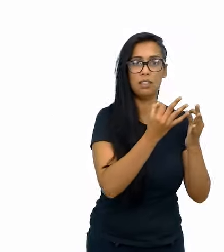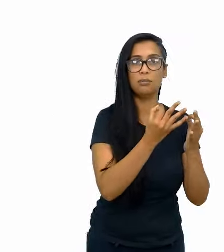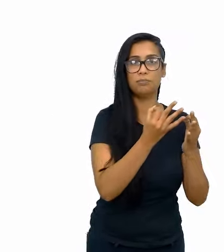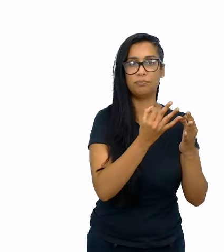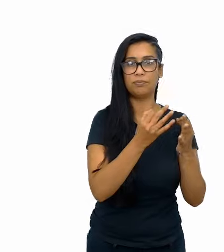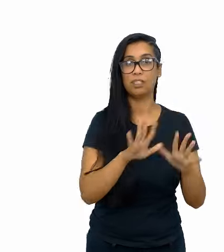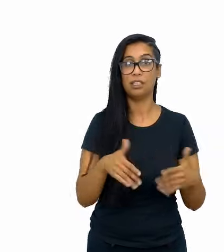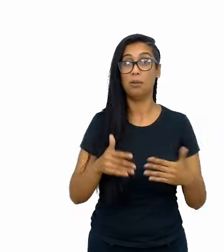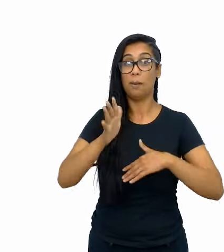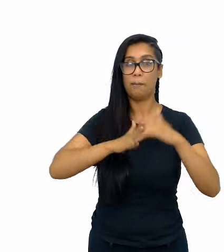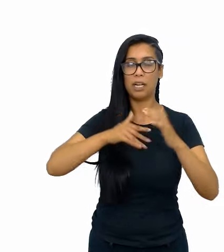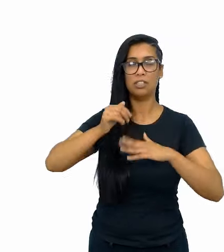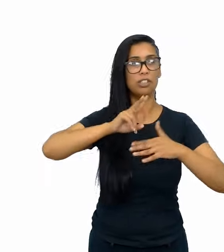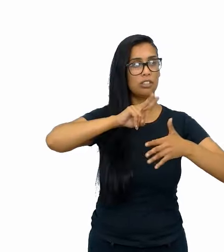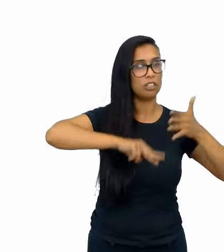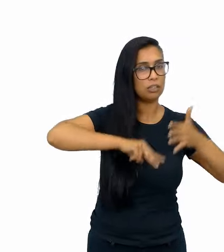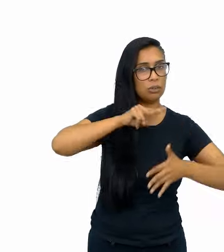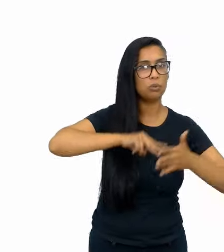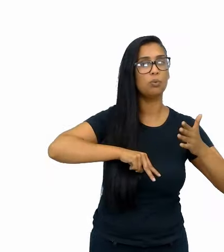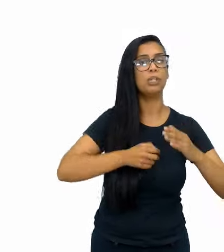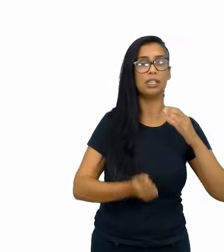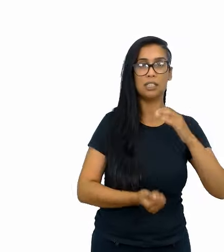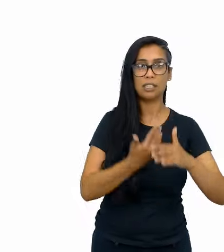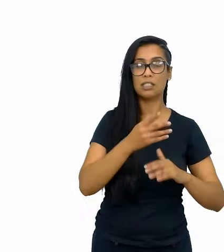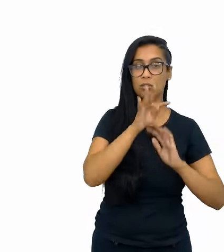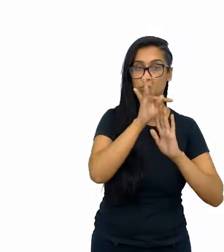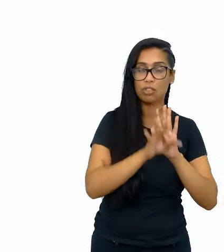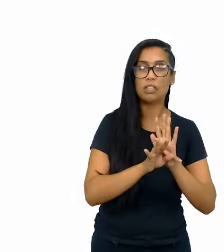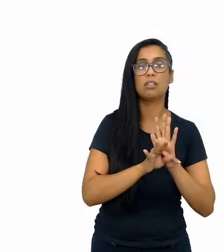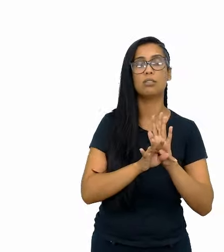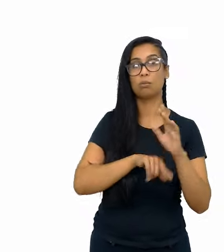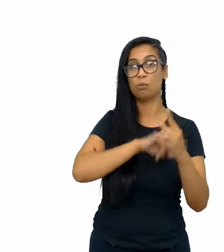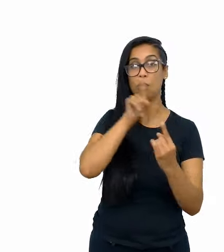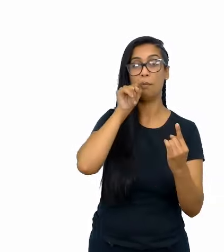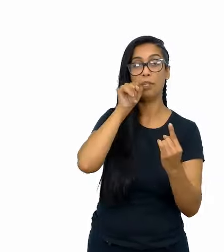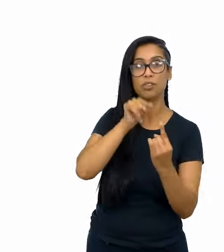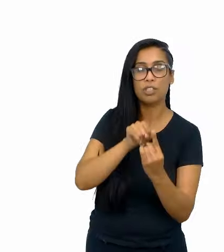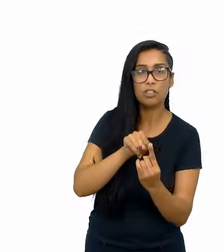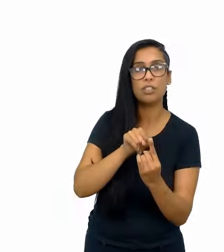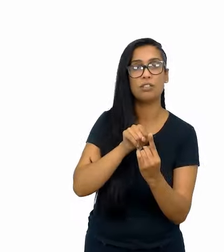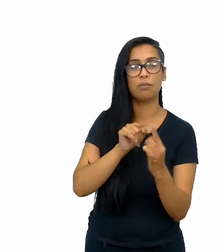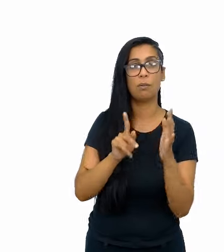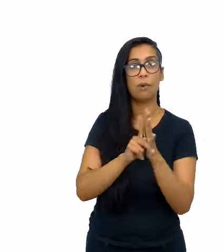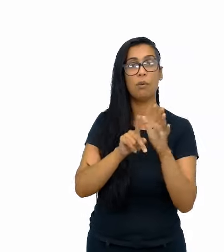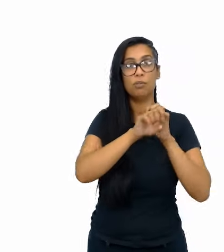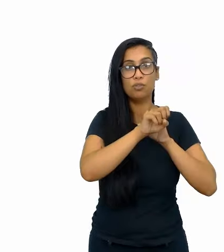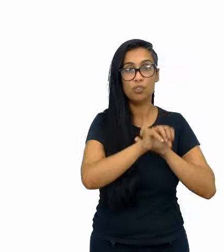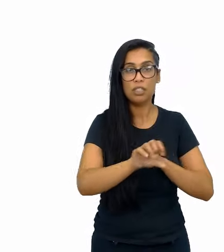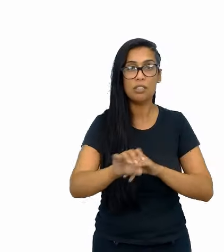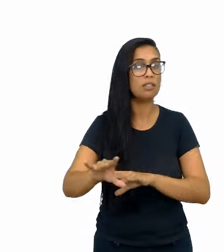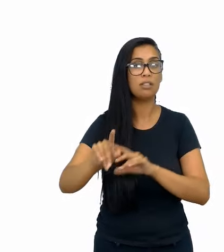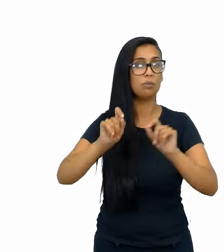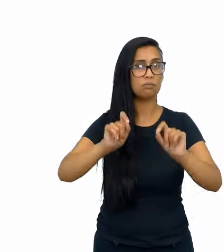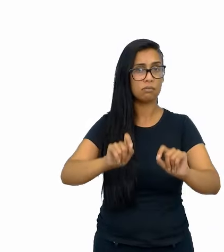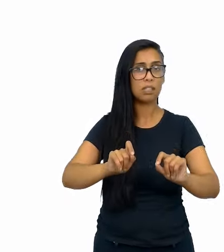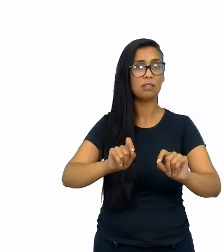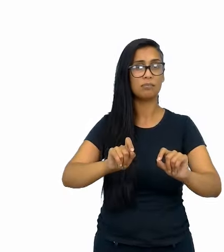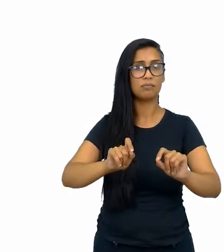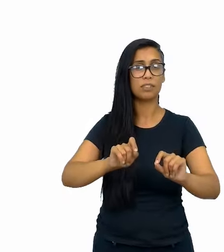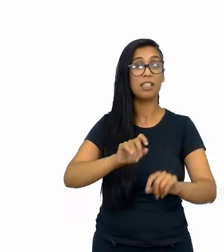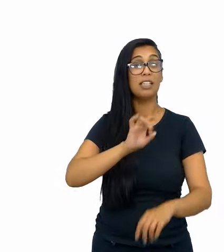de leitura e de produção de texto. Então, o nosso objetivo de ensino é que os